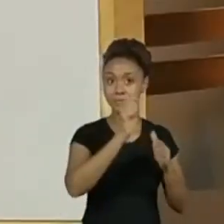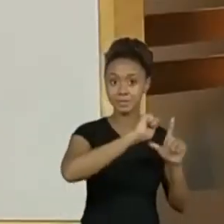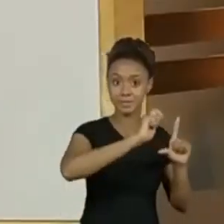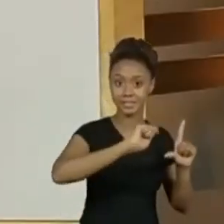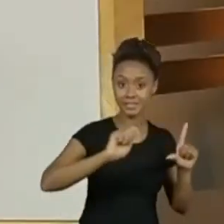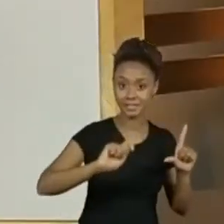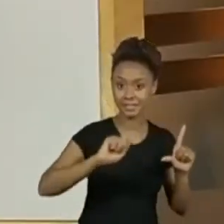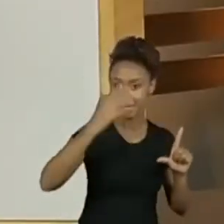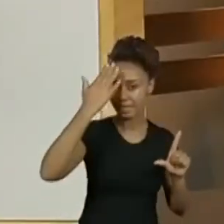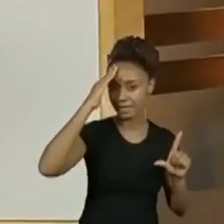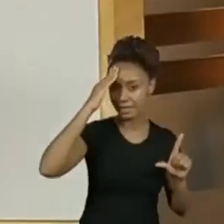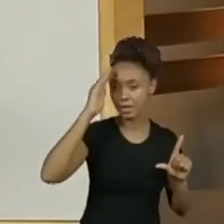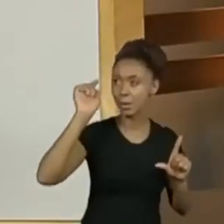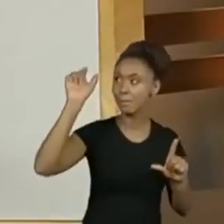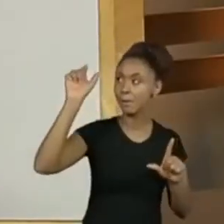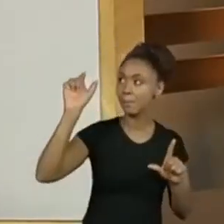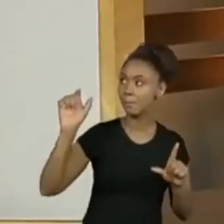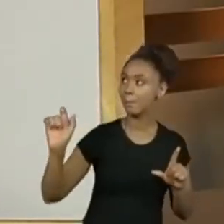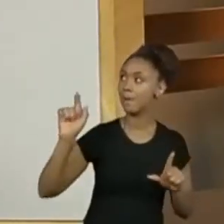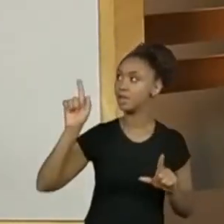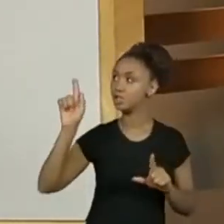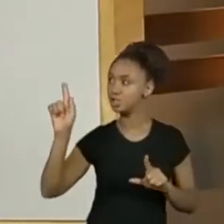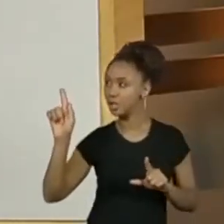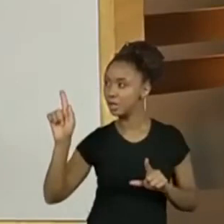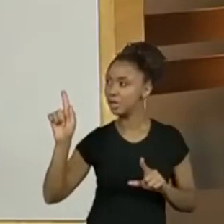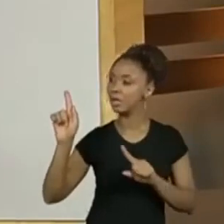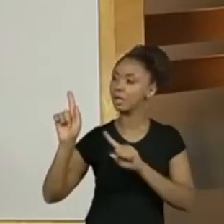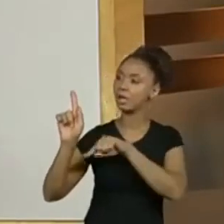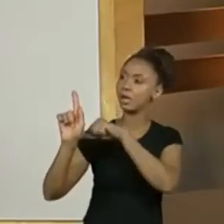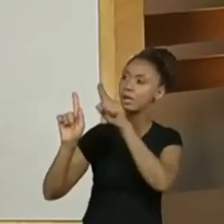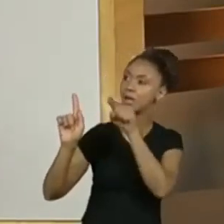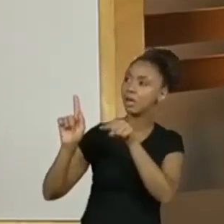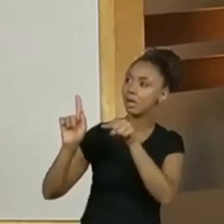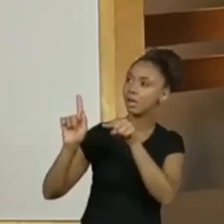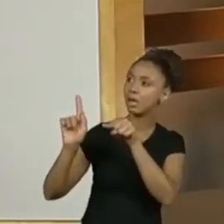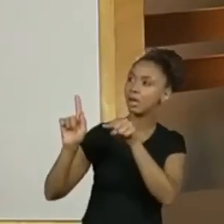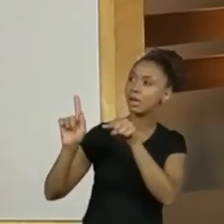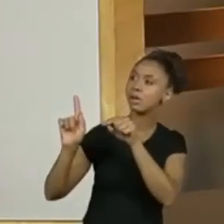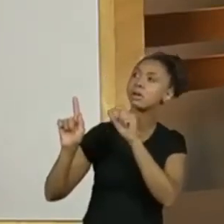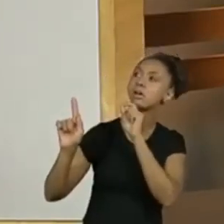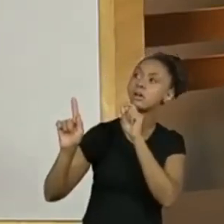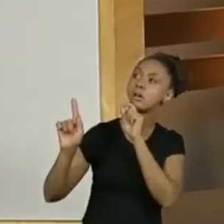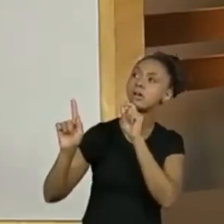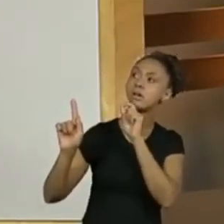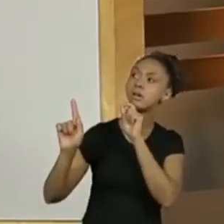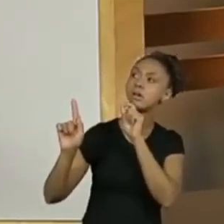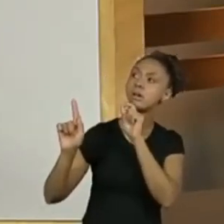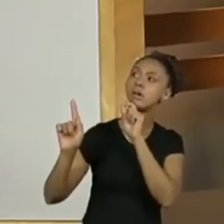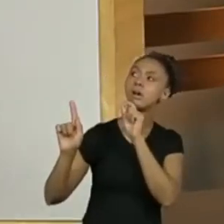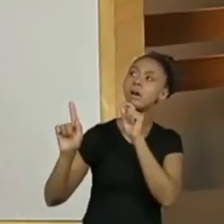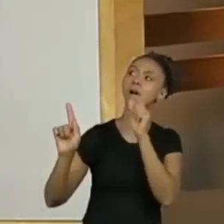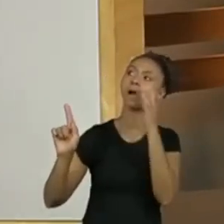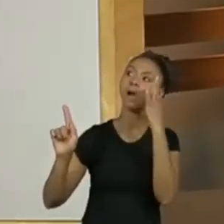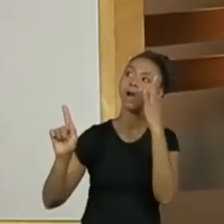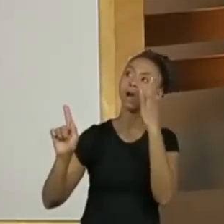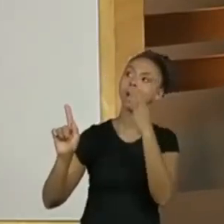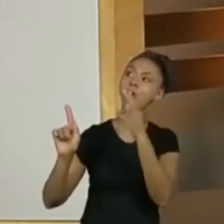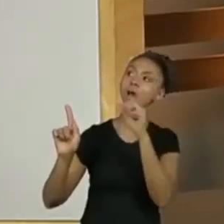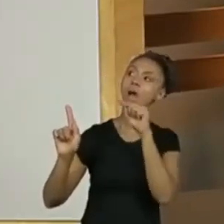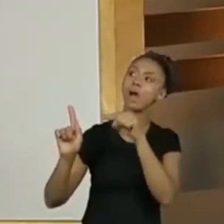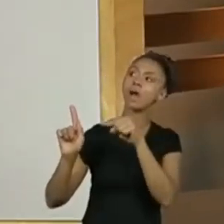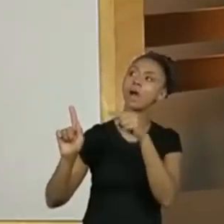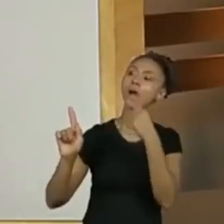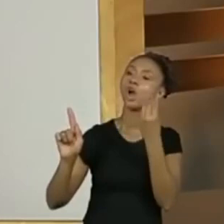para entender todas as palavrinhas com G. Aí a gente olha a letrinha que vem depois para a gente se atentar ao